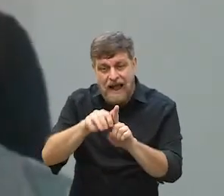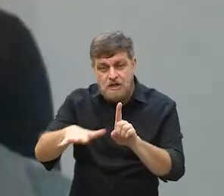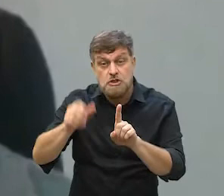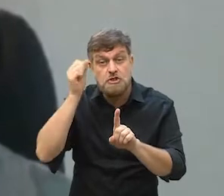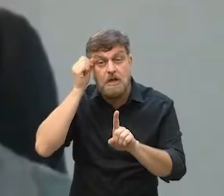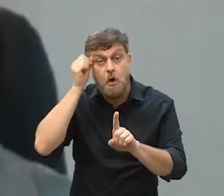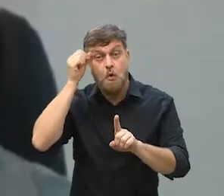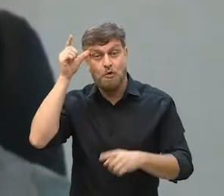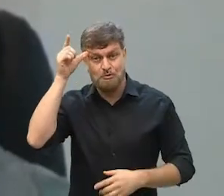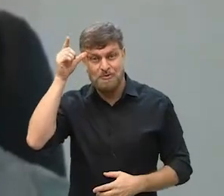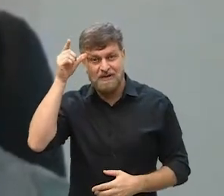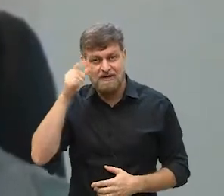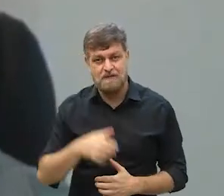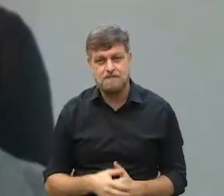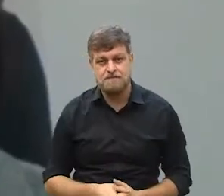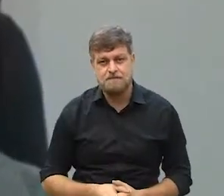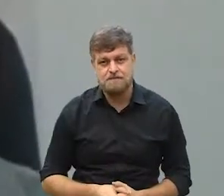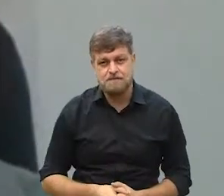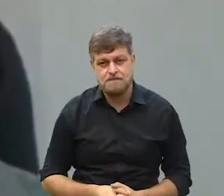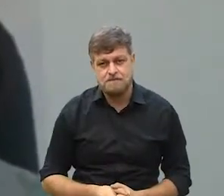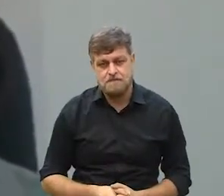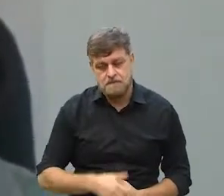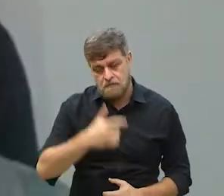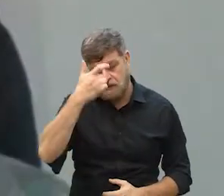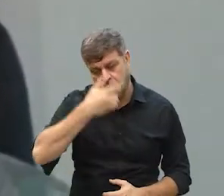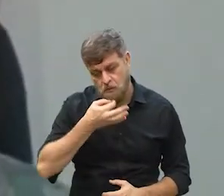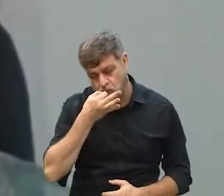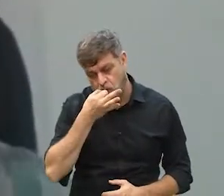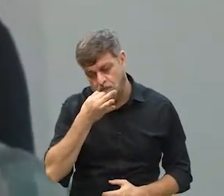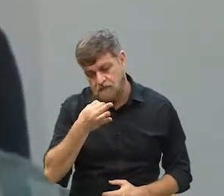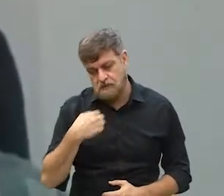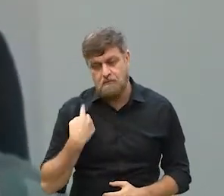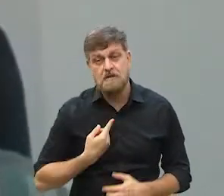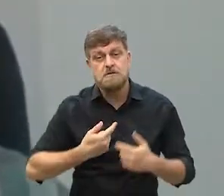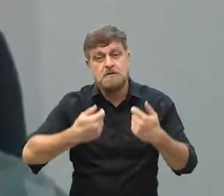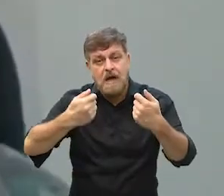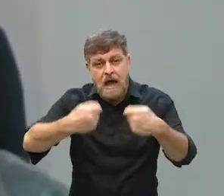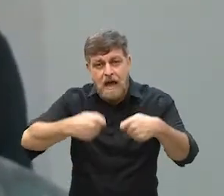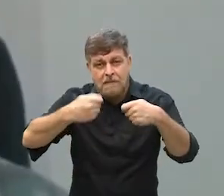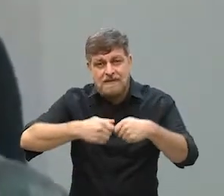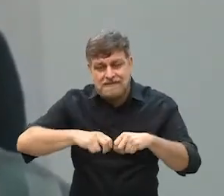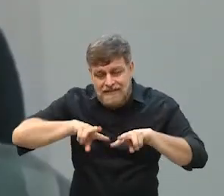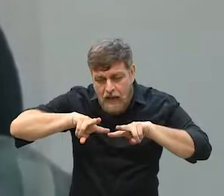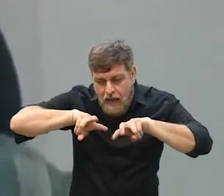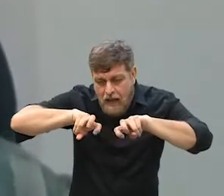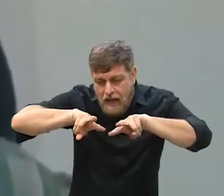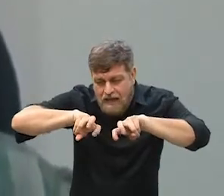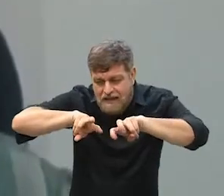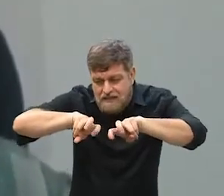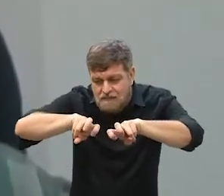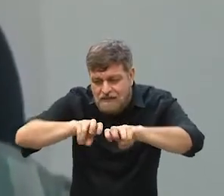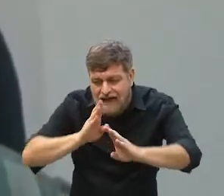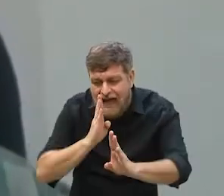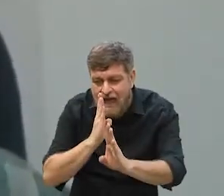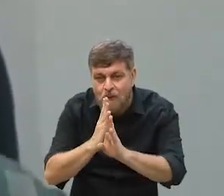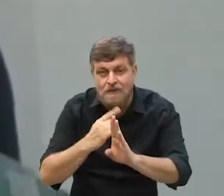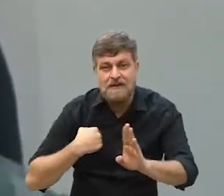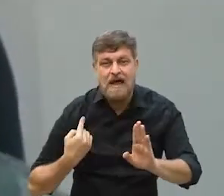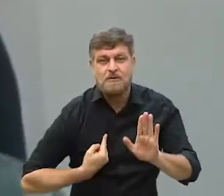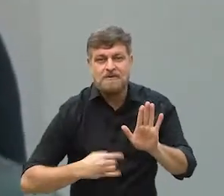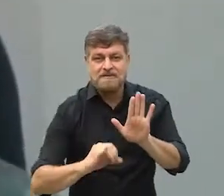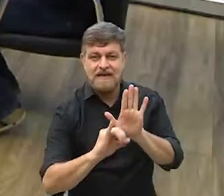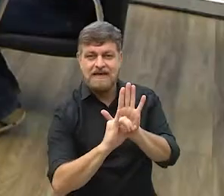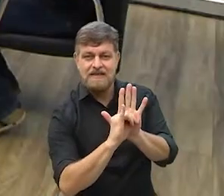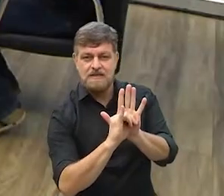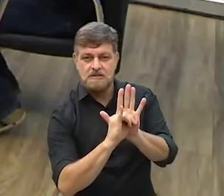Então, eu vejo que a gente precisa explorar a nossa identidade. A importância de